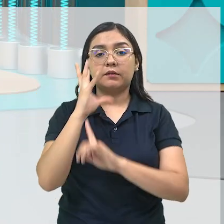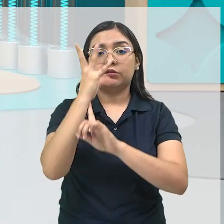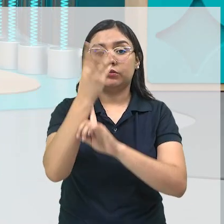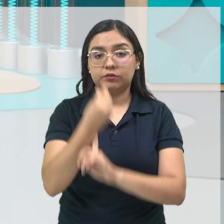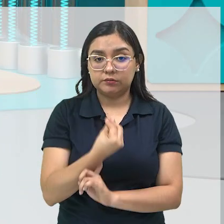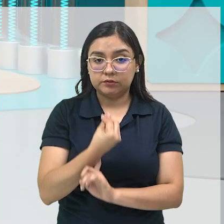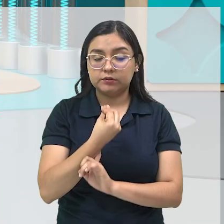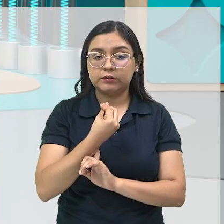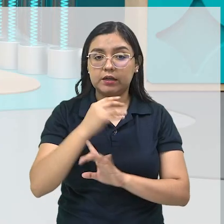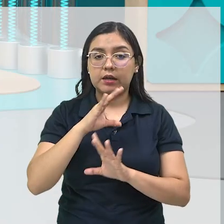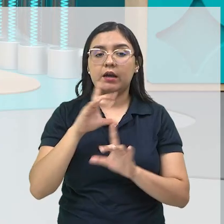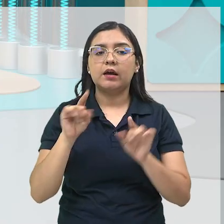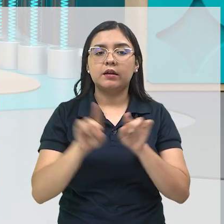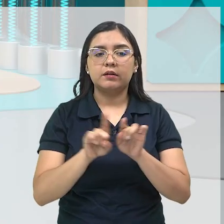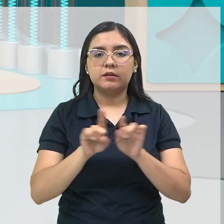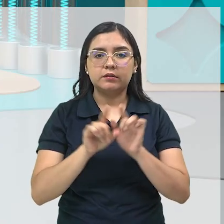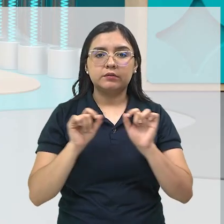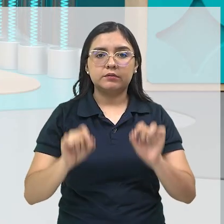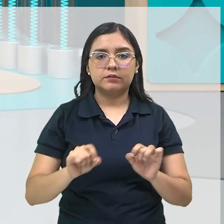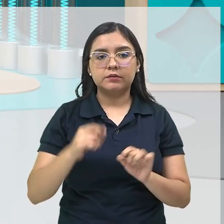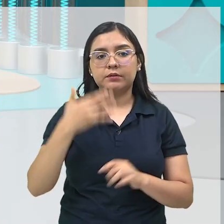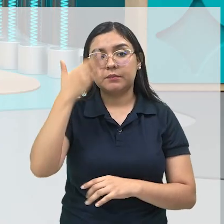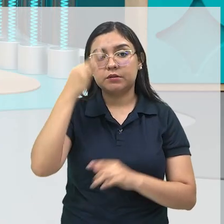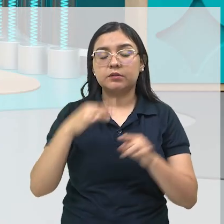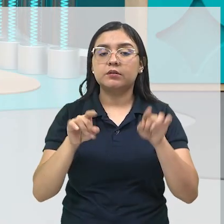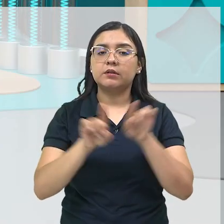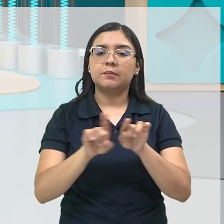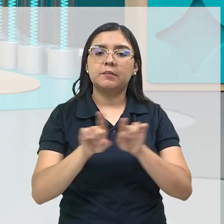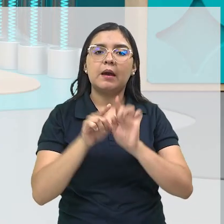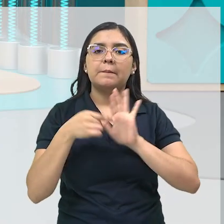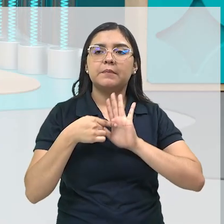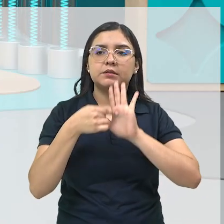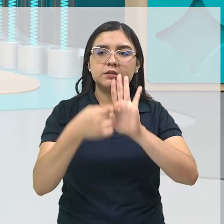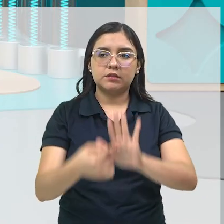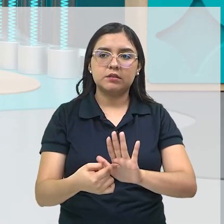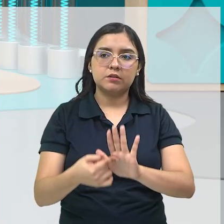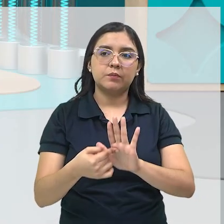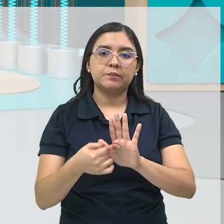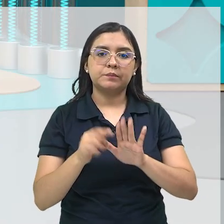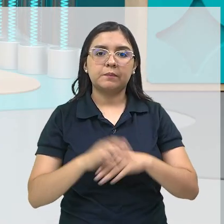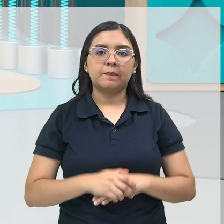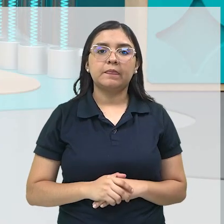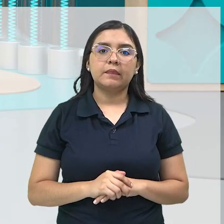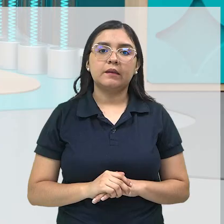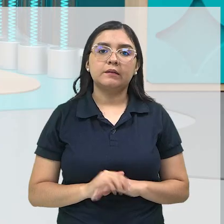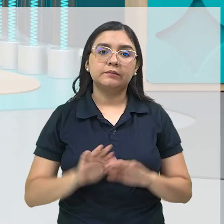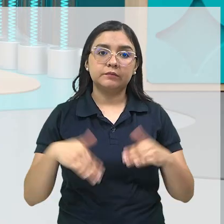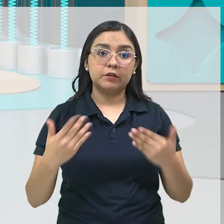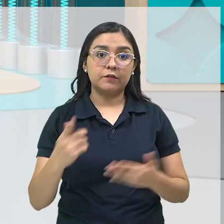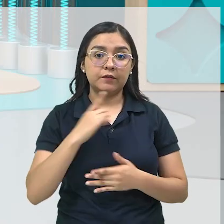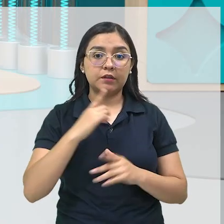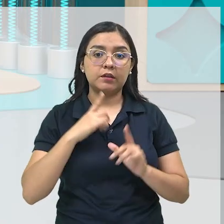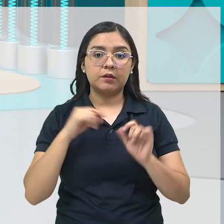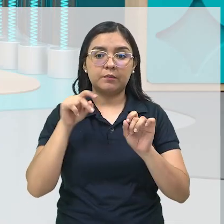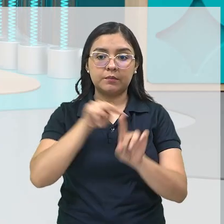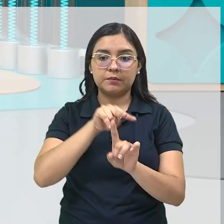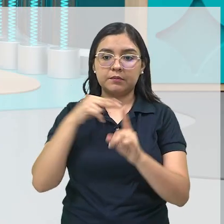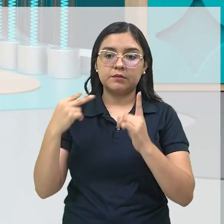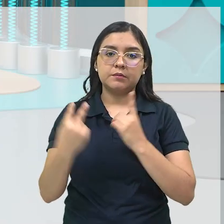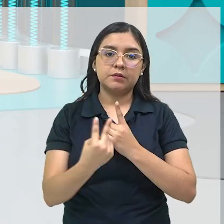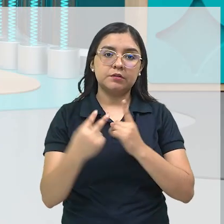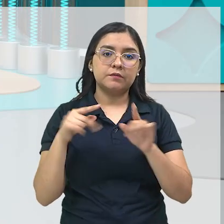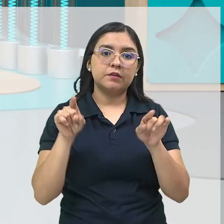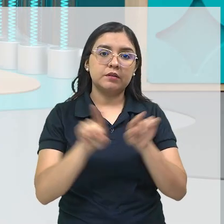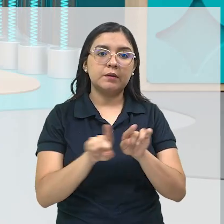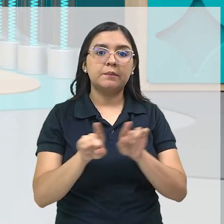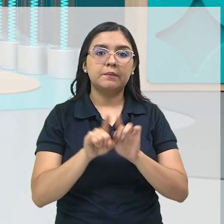da interpretação, da colocação em cena. Então, vamos ter um olhar da dramaturgia